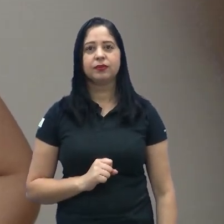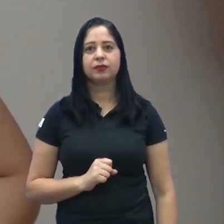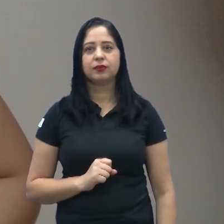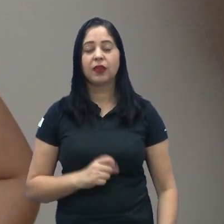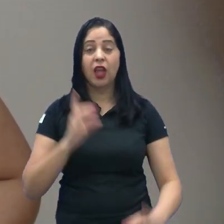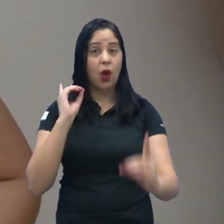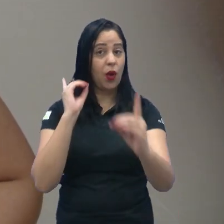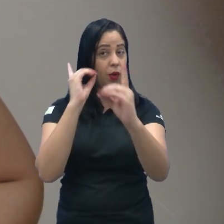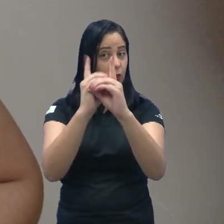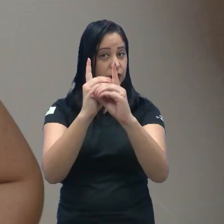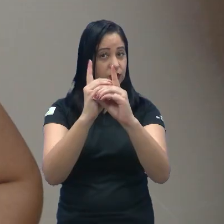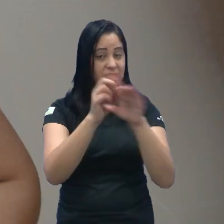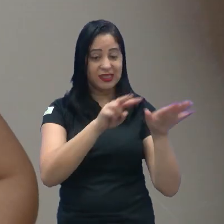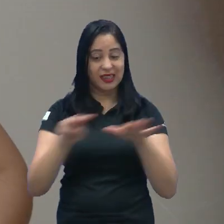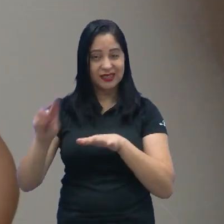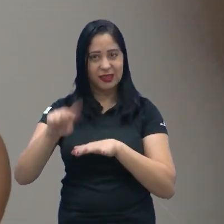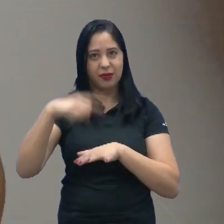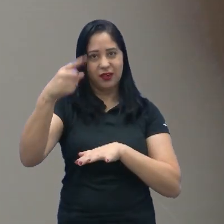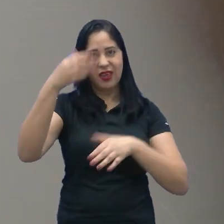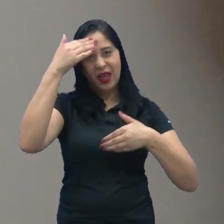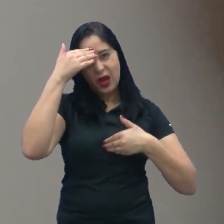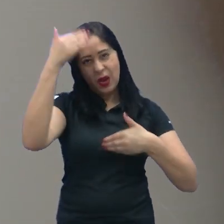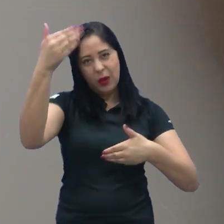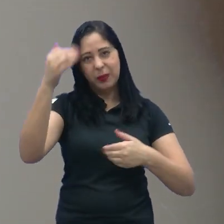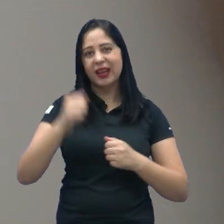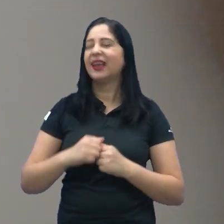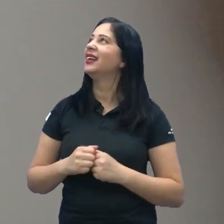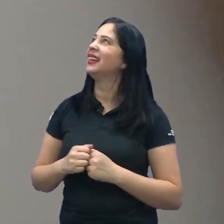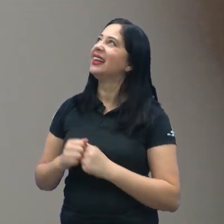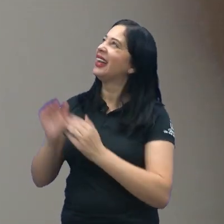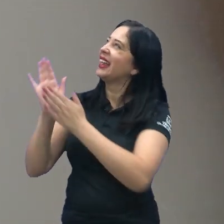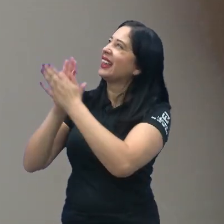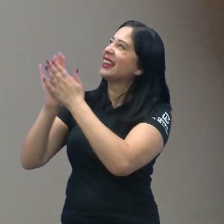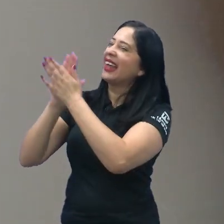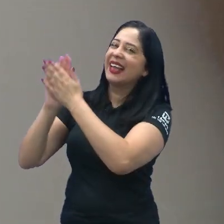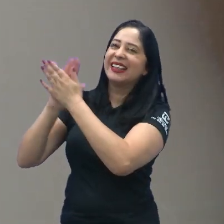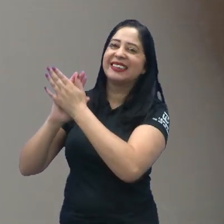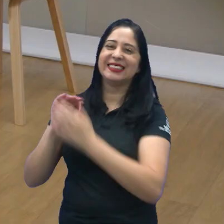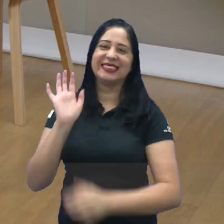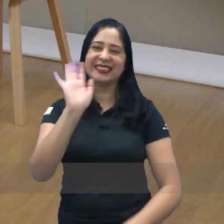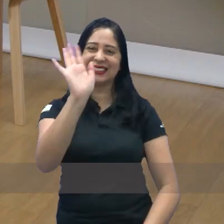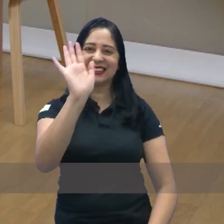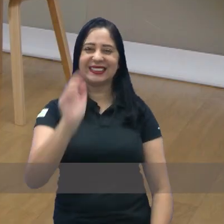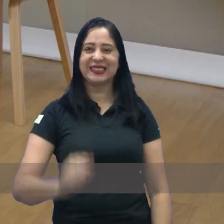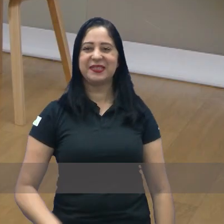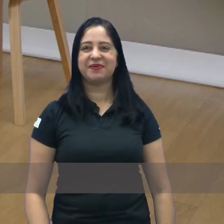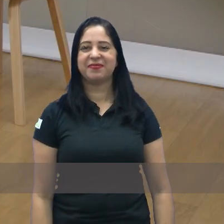encontro você no próximo programa. Muito obrigada também, Ana, pela tradução em Libras. Até mais!